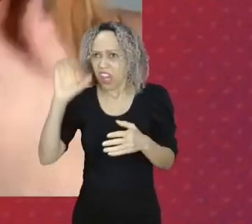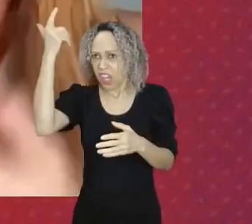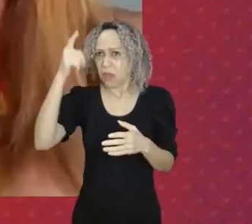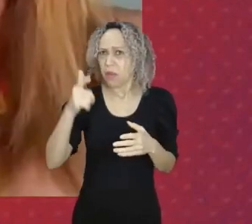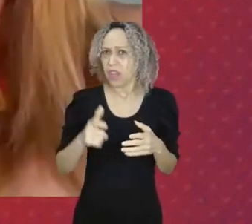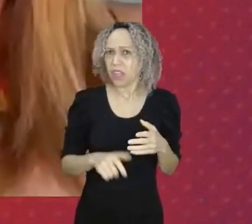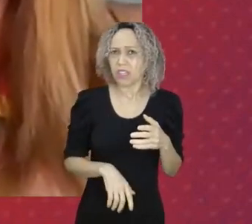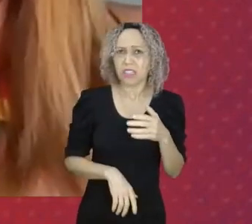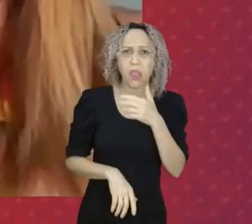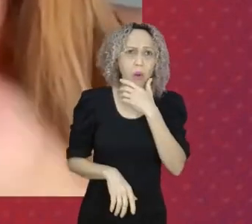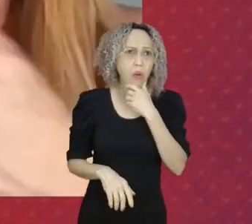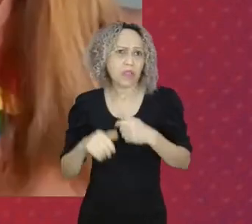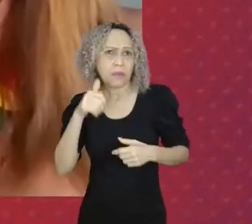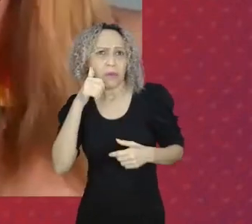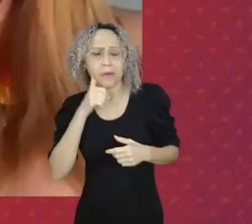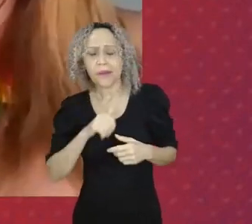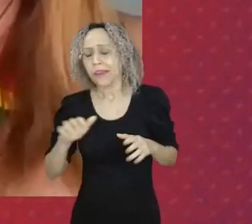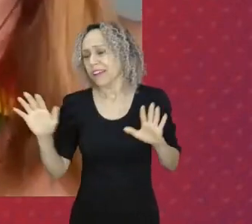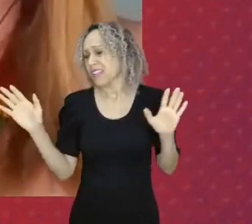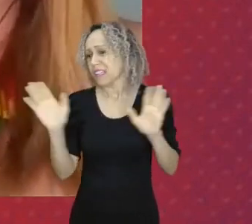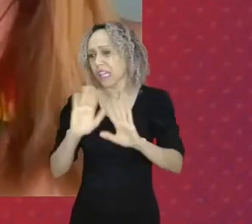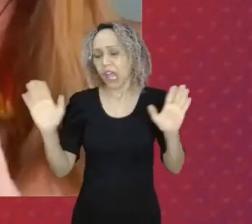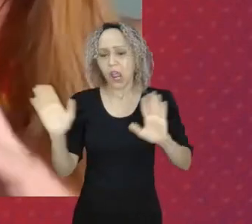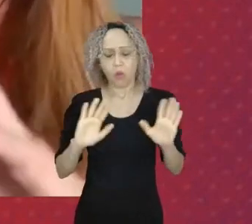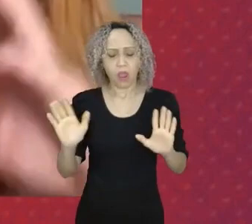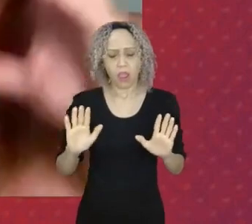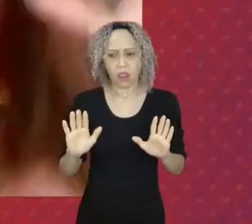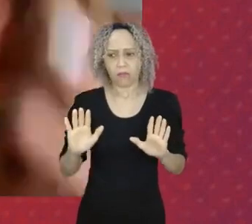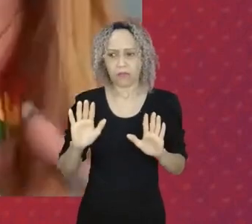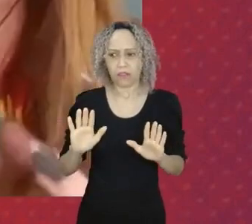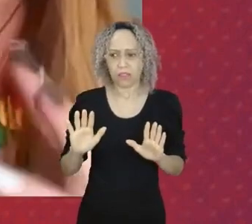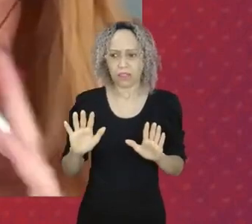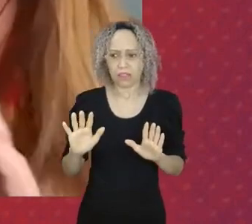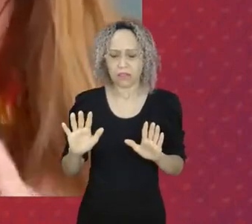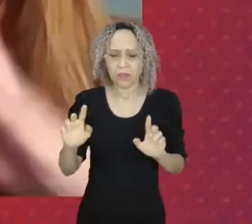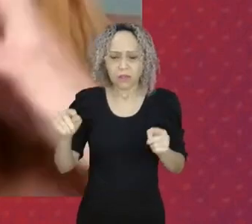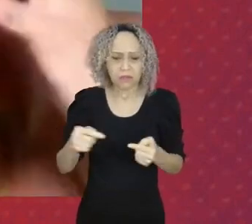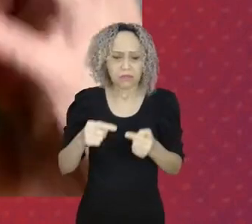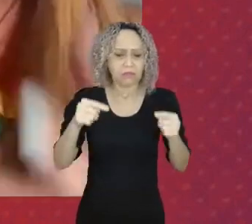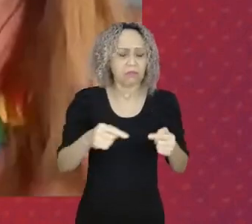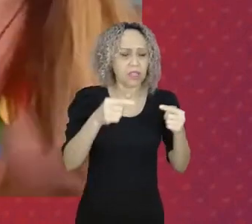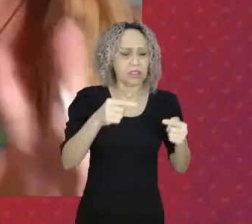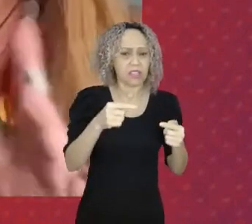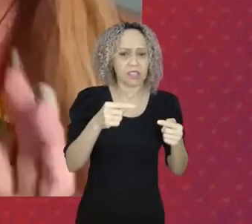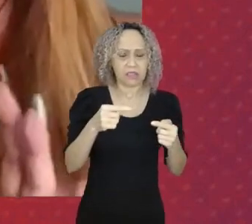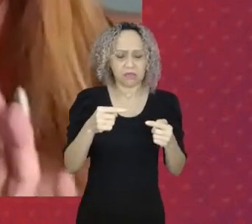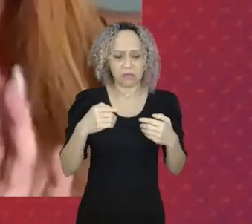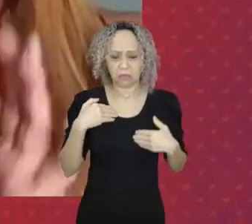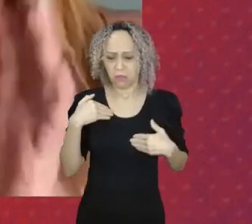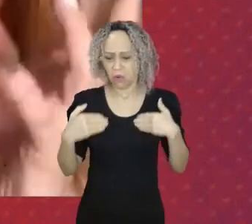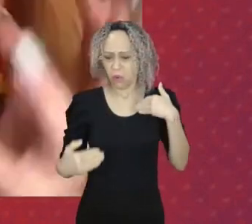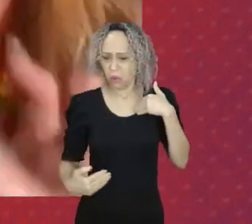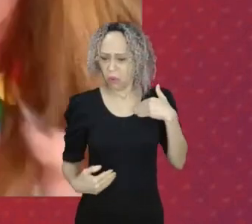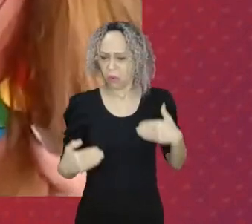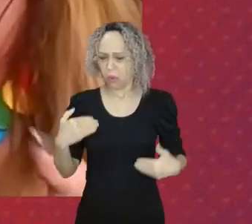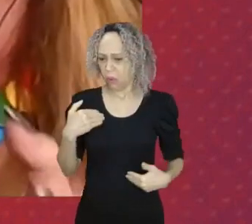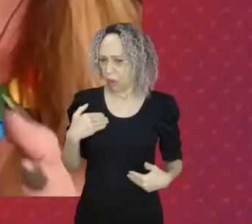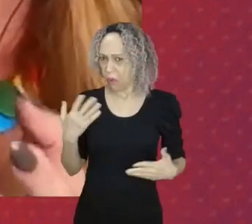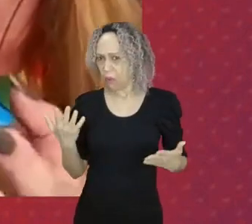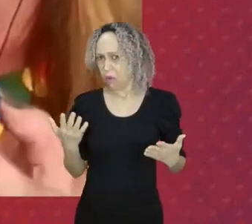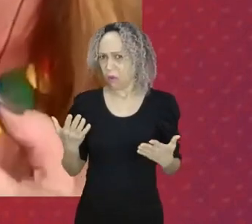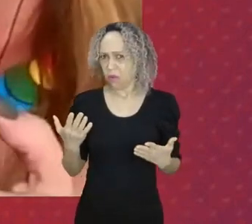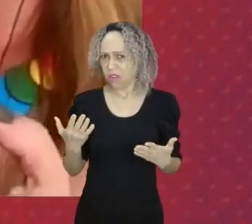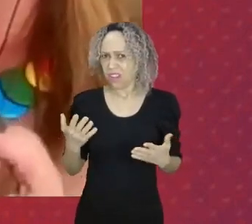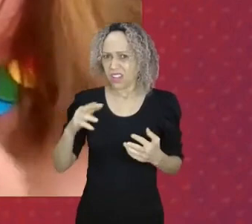a construção social, ela não pode ser baseada na genitália, não pode ser baseada no corpo, não pode ser baseada na